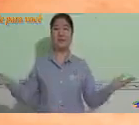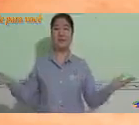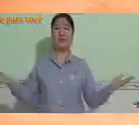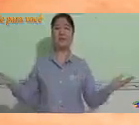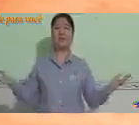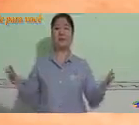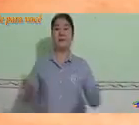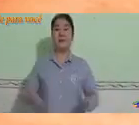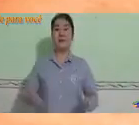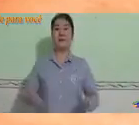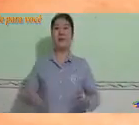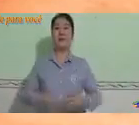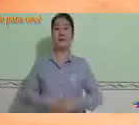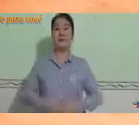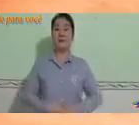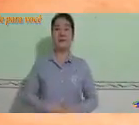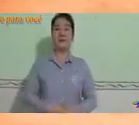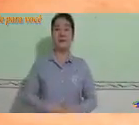Para isso, pode